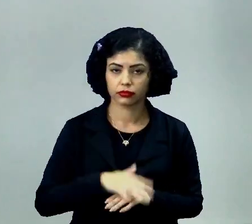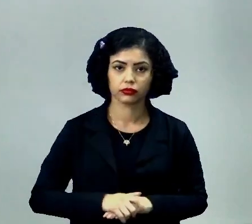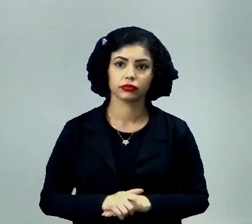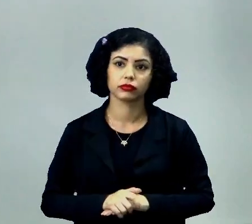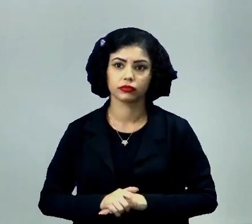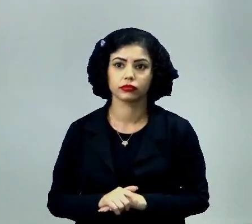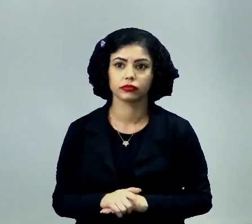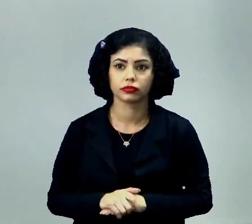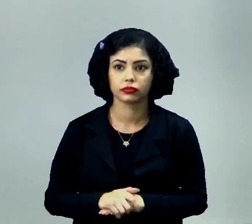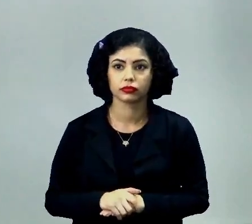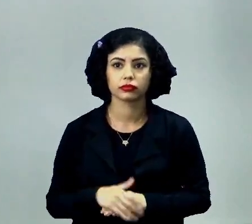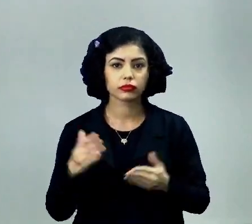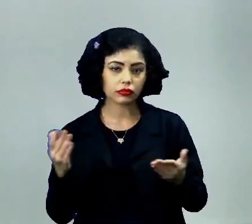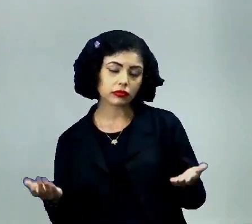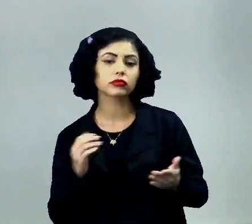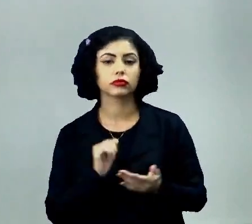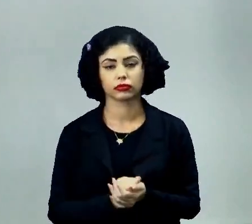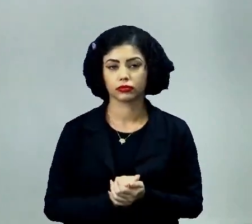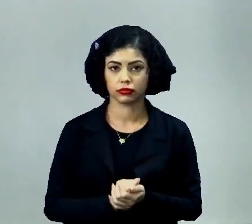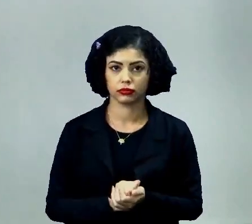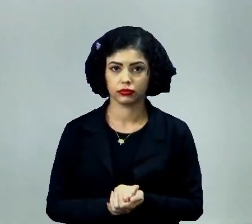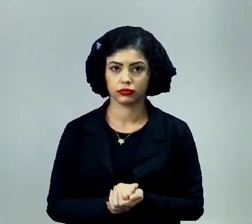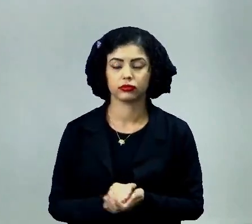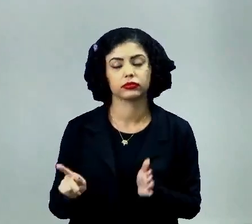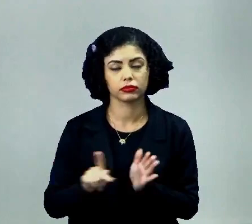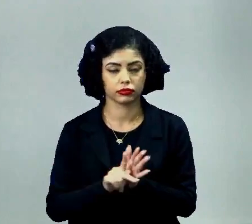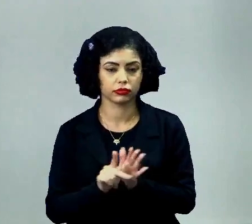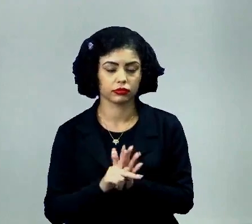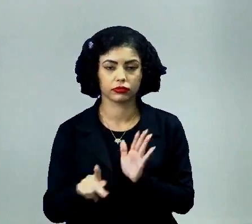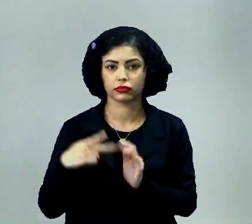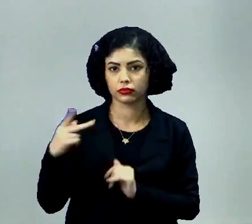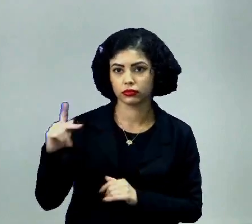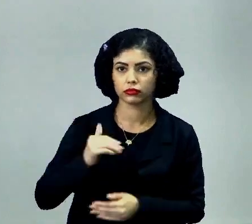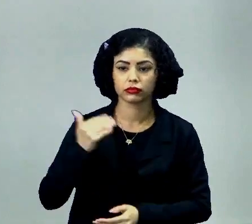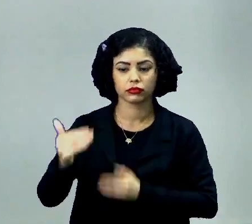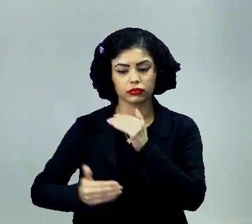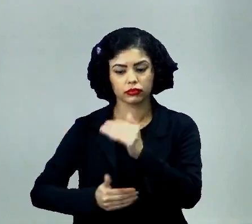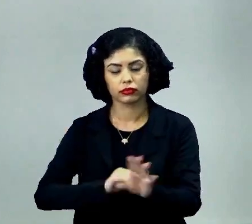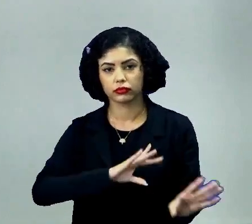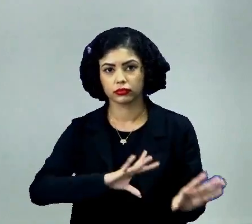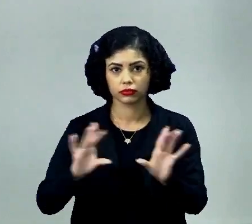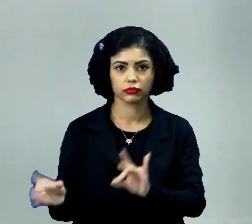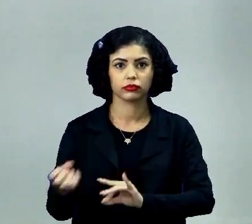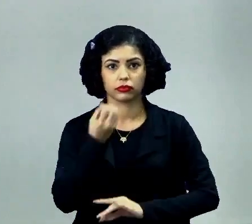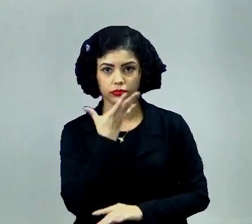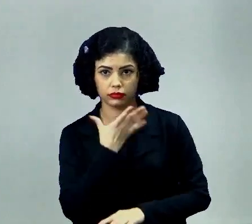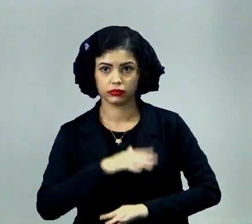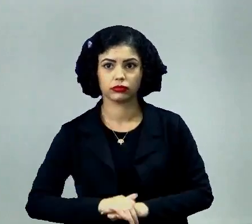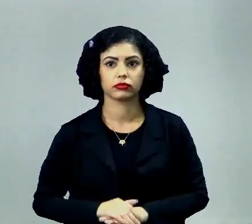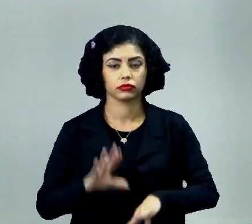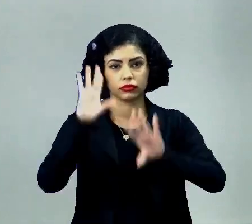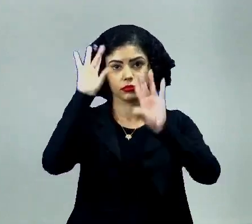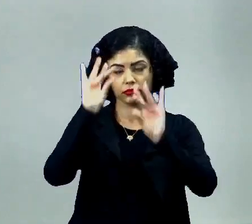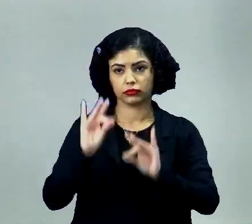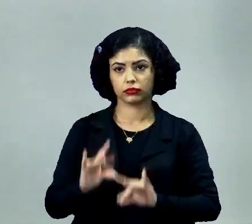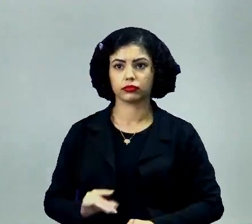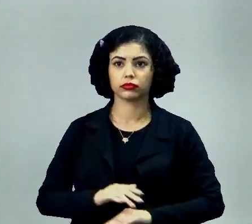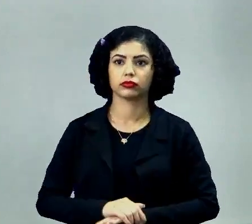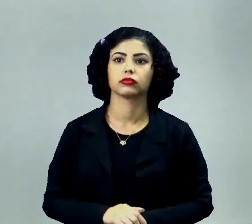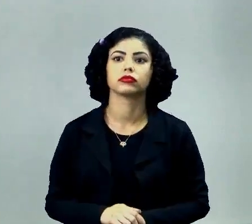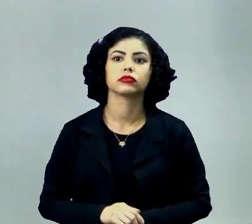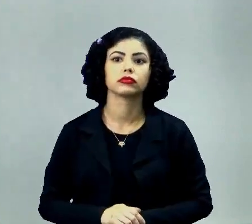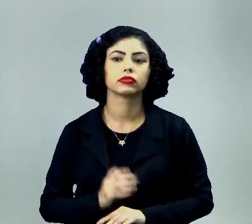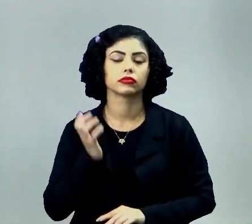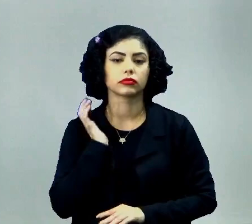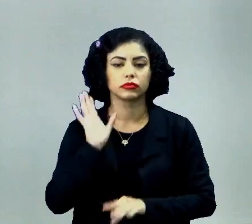registrarem fotografias, né? Então, essa foi a invenção dele e foram através dessas fotografias, né, mais detalhadas,